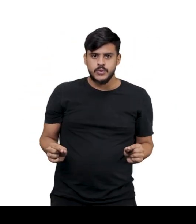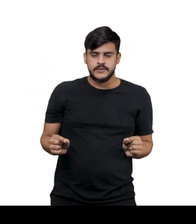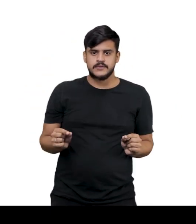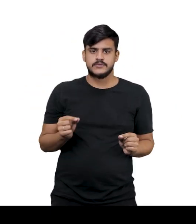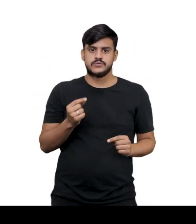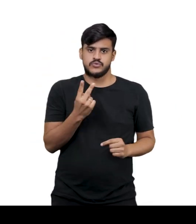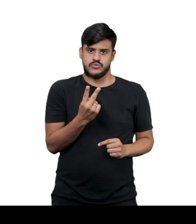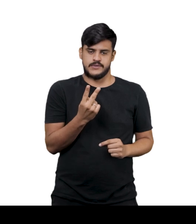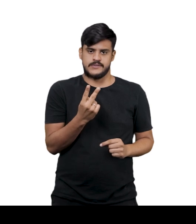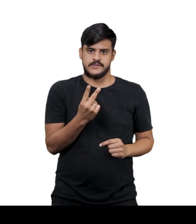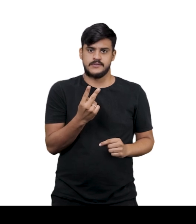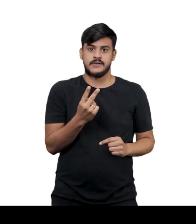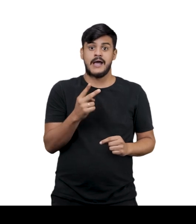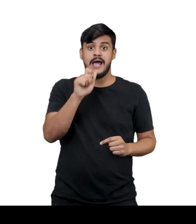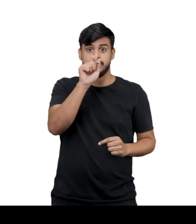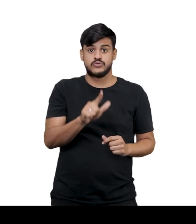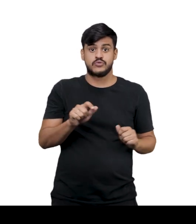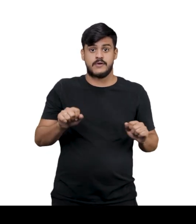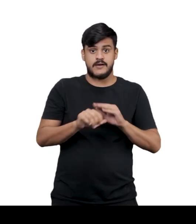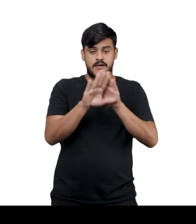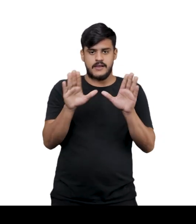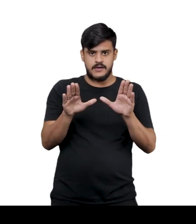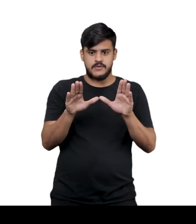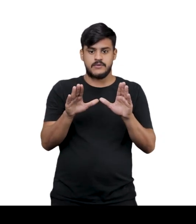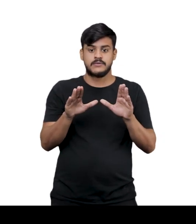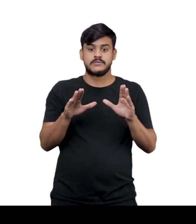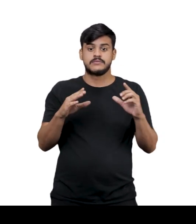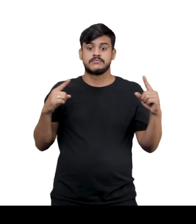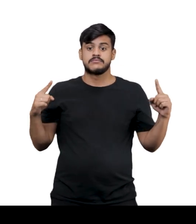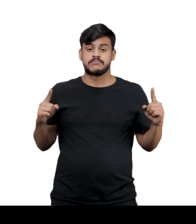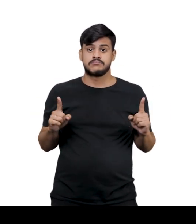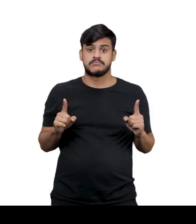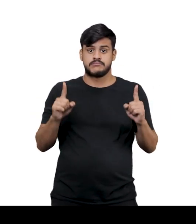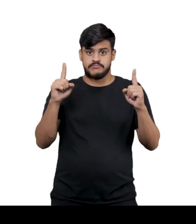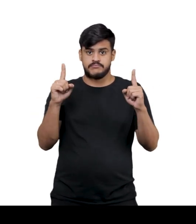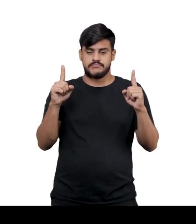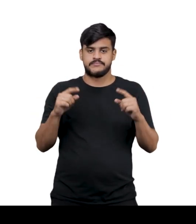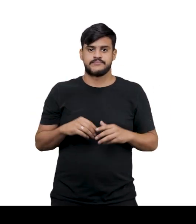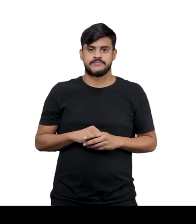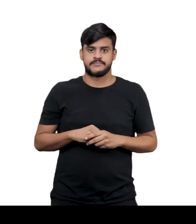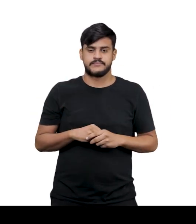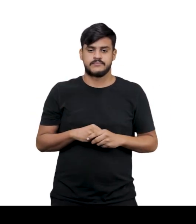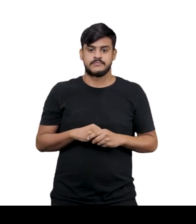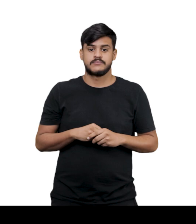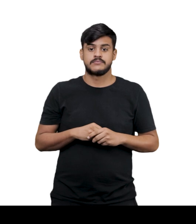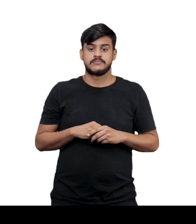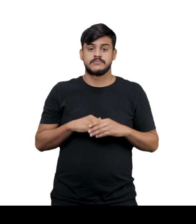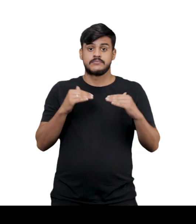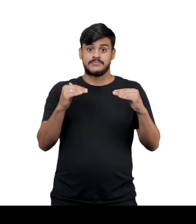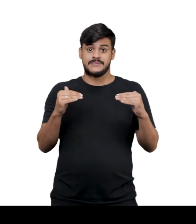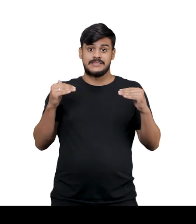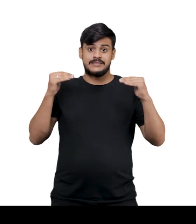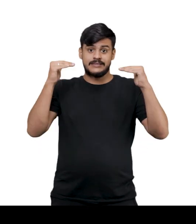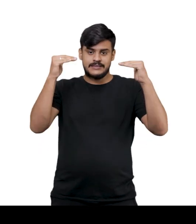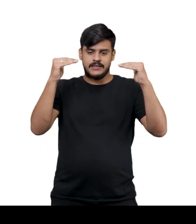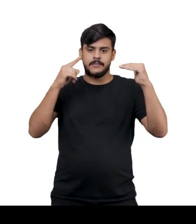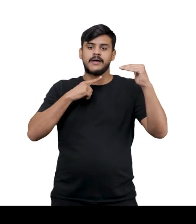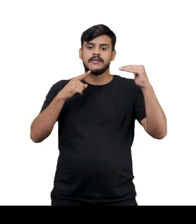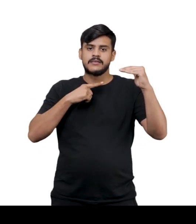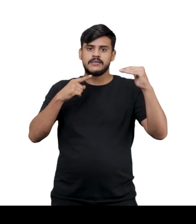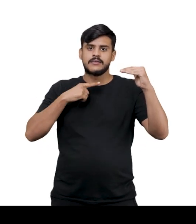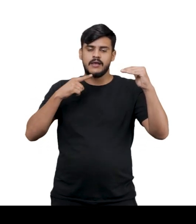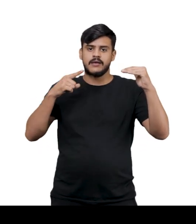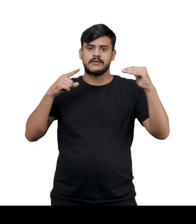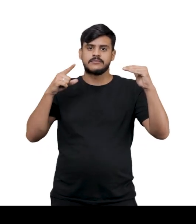lâminas triangulares, uma de cada lado, em azul claro, que apontam para o alto. Na parte